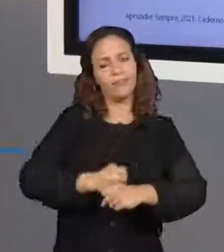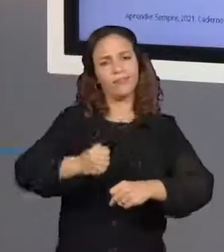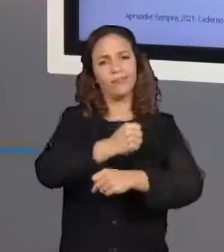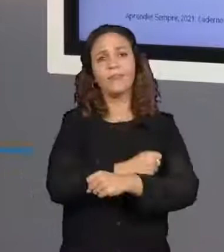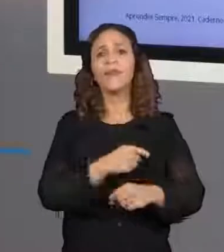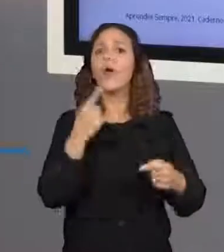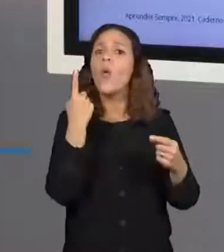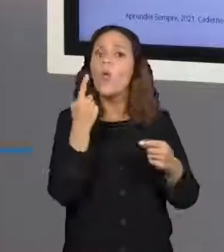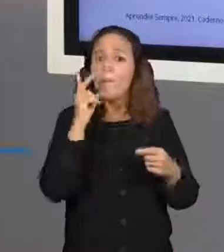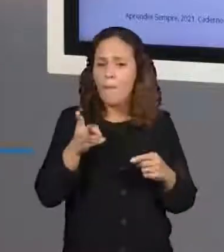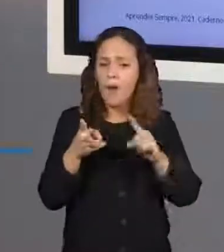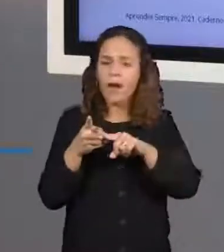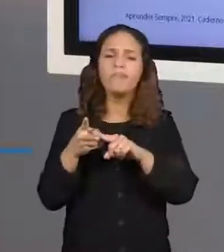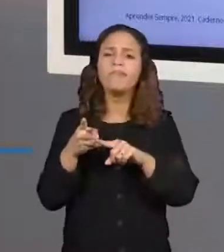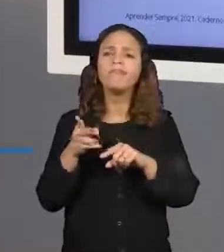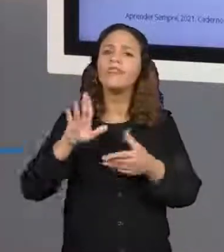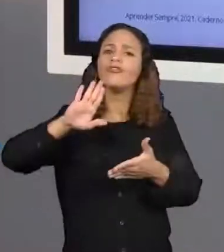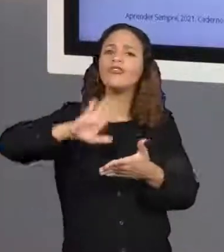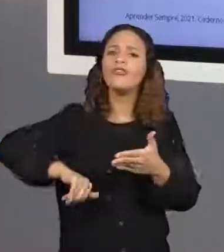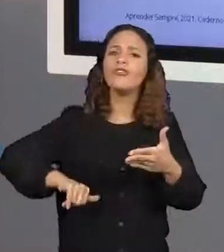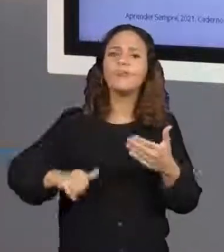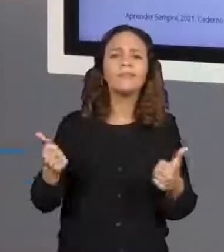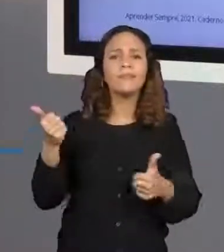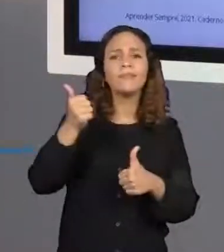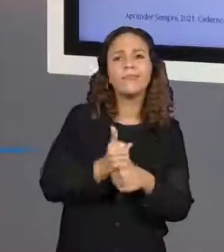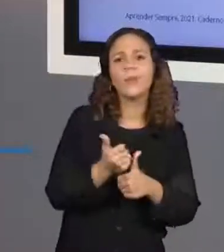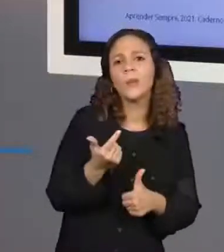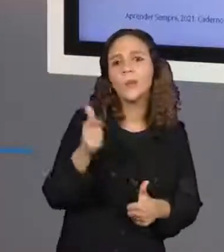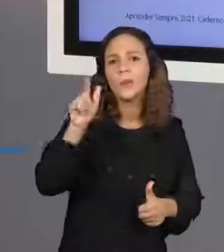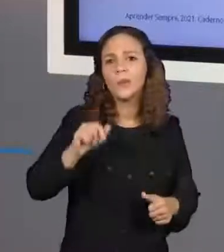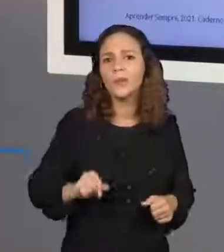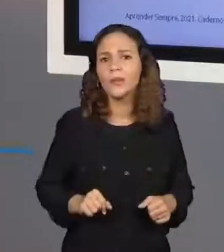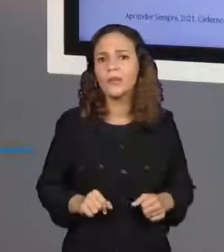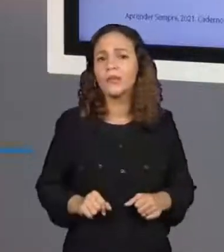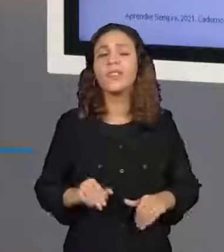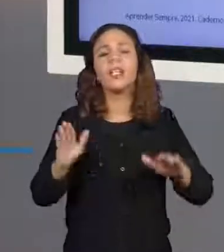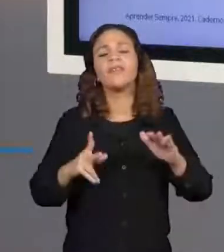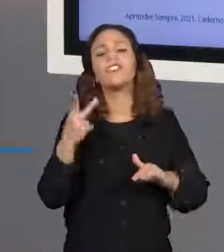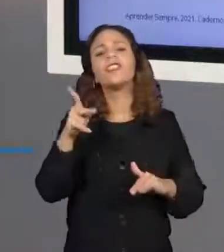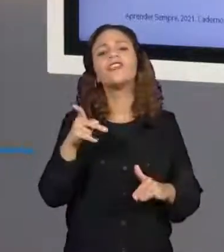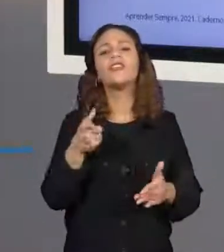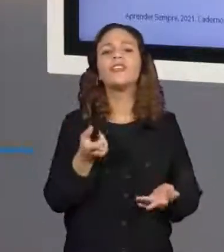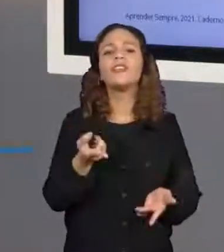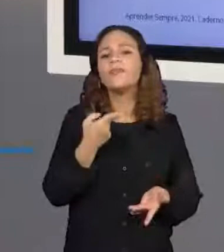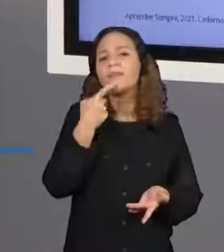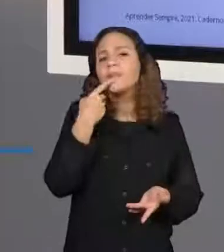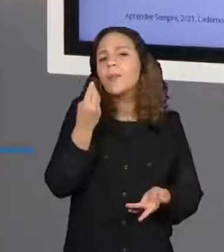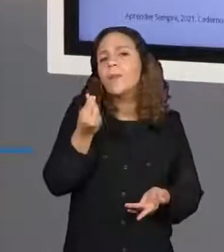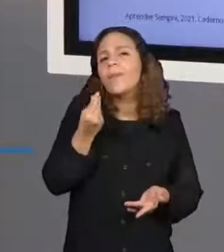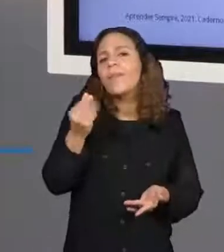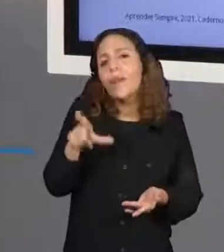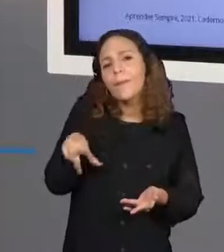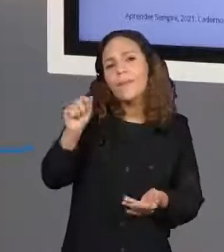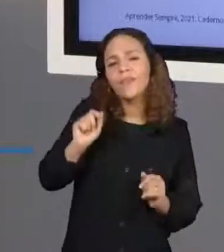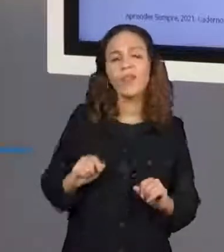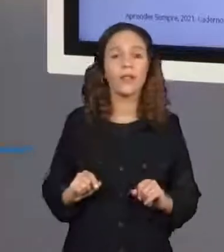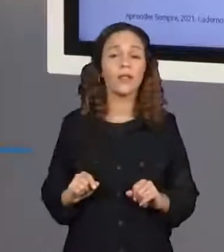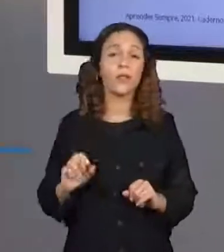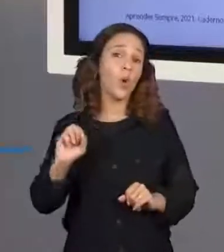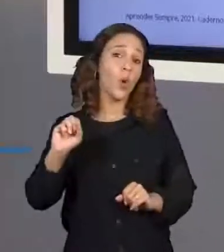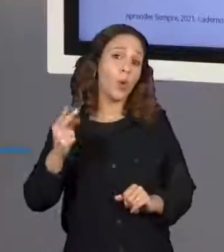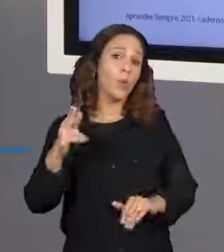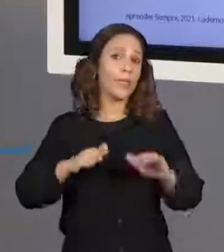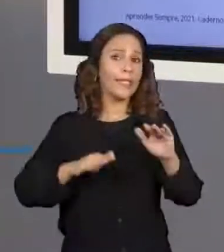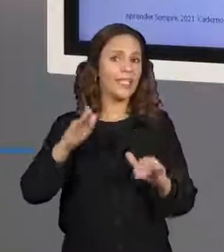pode trocar por outros, para, às vezes para o seu gosto, para o seu paladar, ou até mesmo dependendo